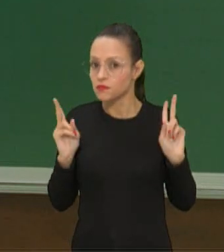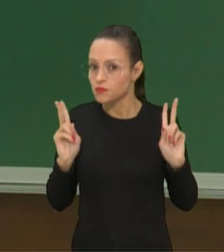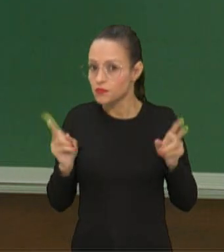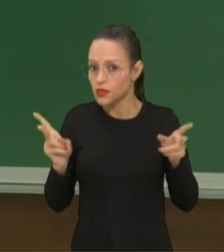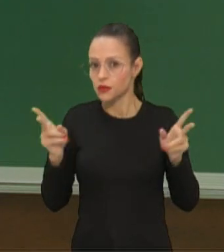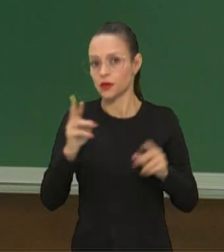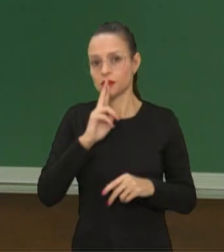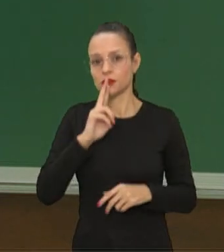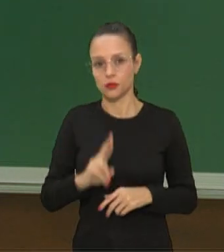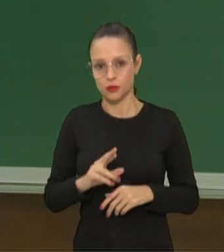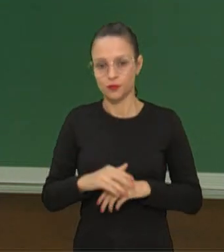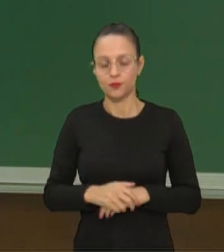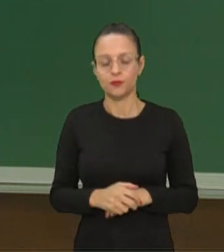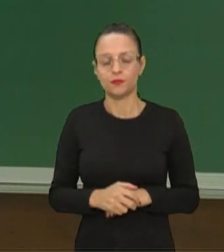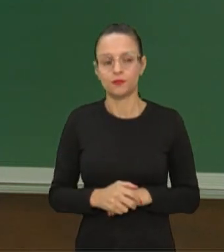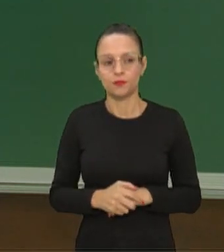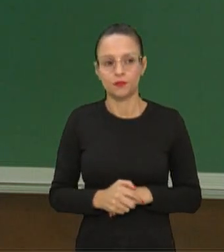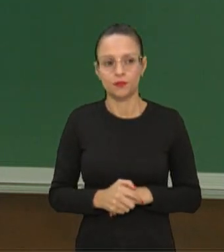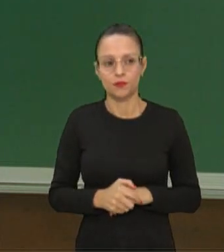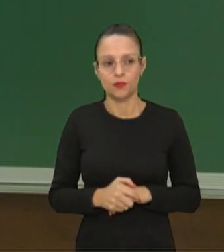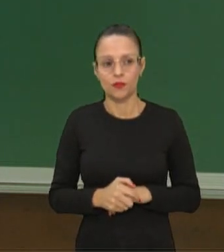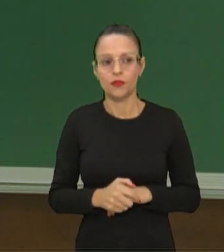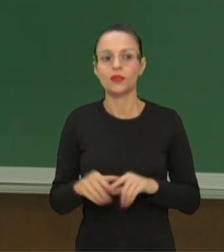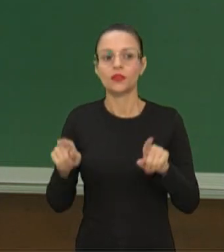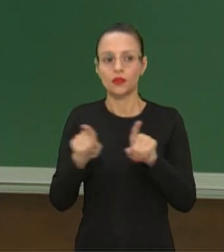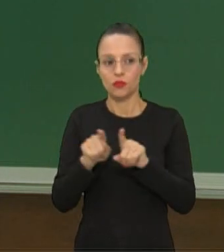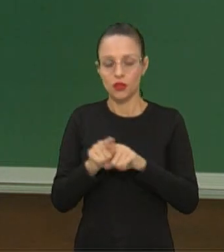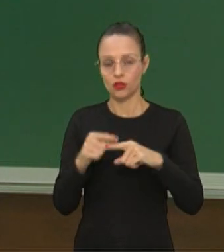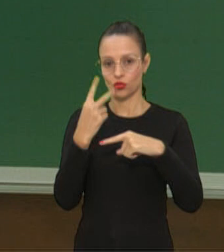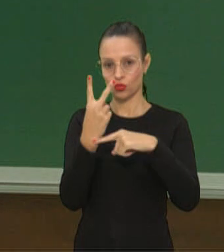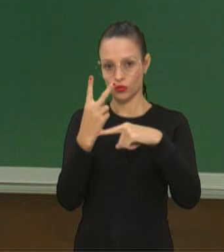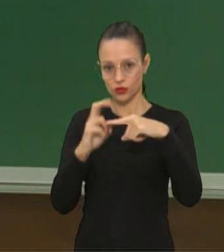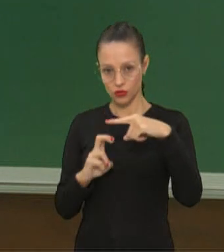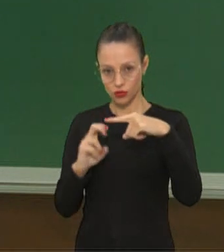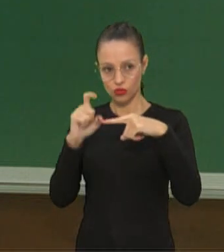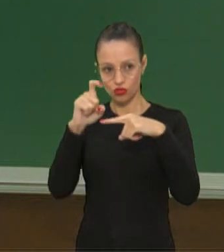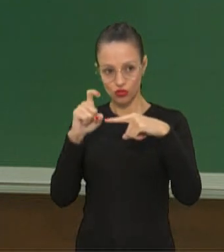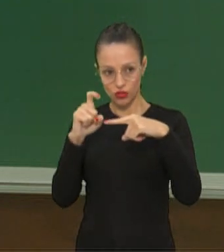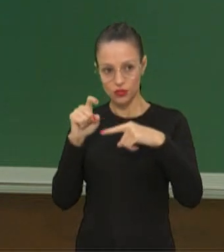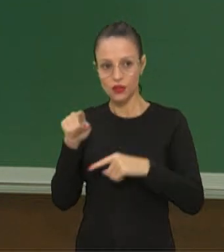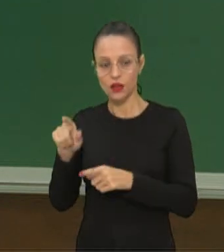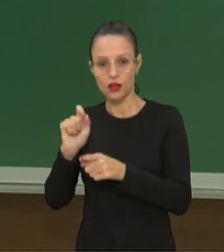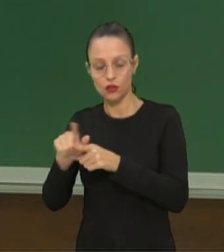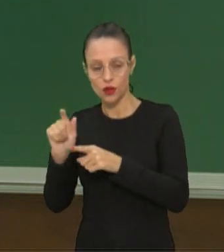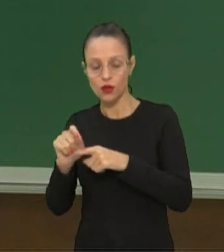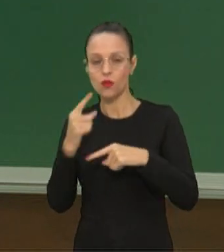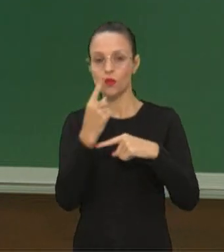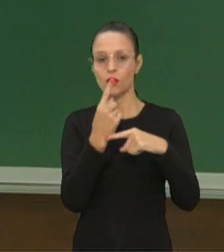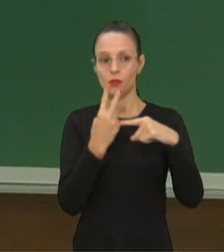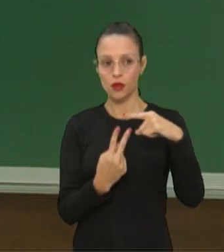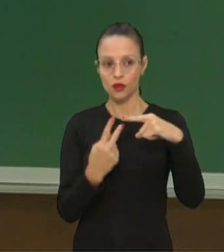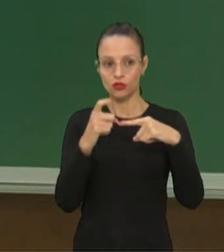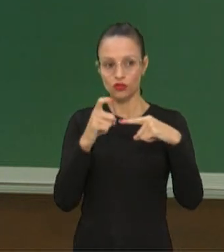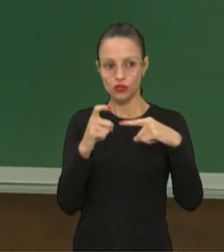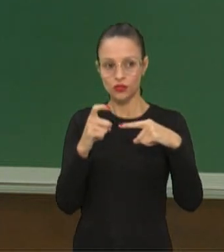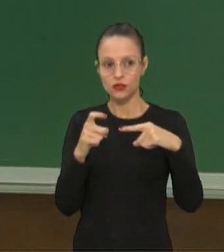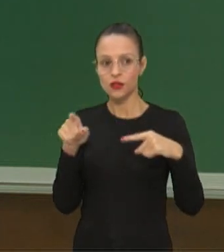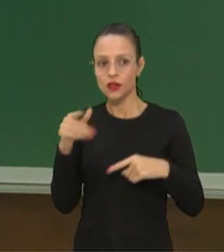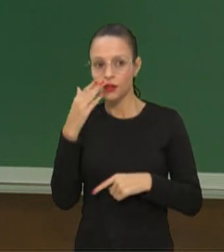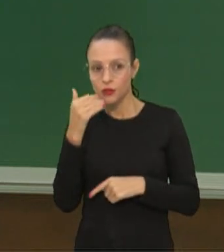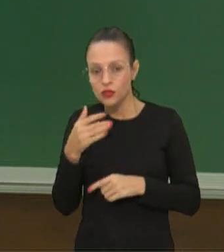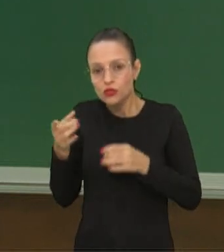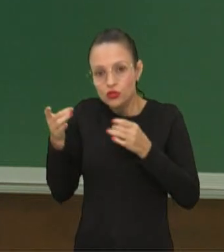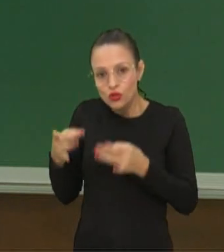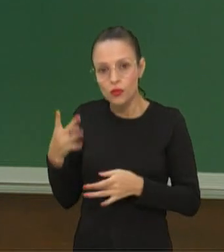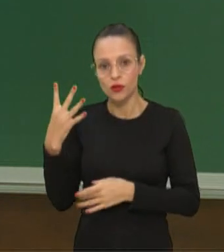resposta. Tá? Além disso, 2/5 de x para o aluguel, 1/2 de x para a alimentação e a